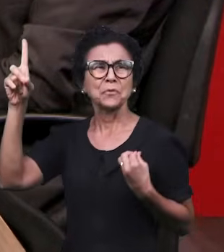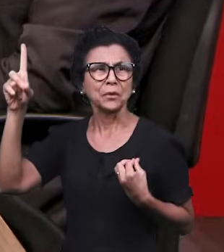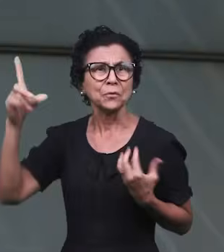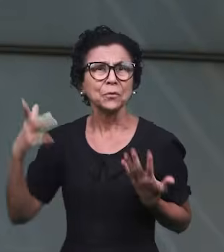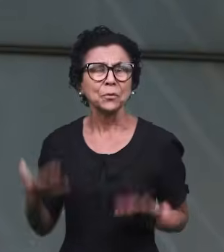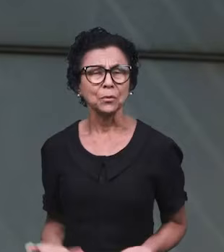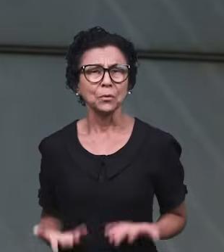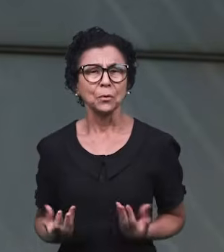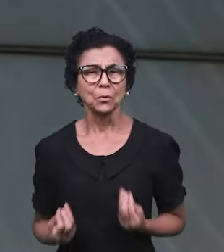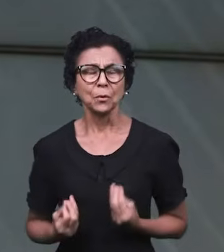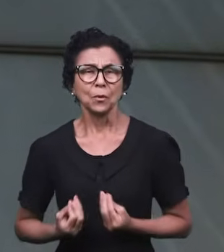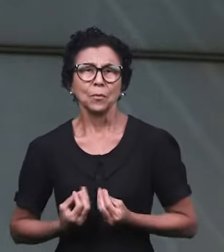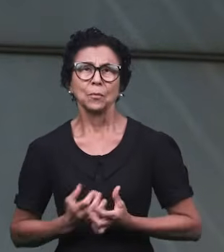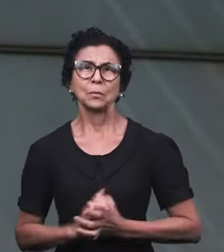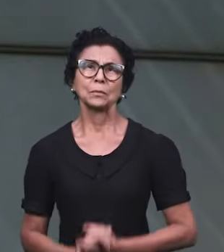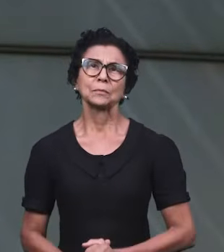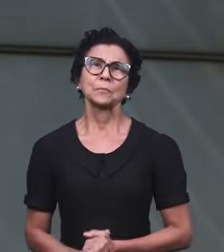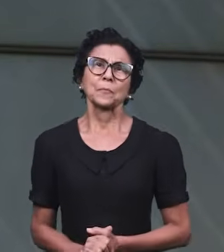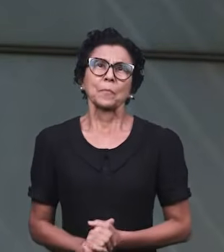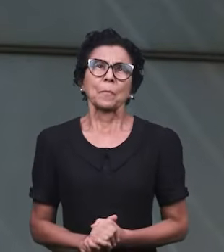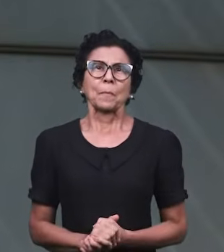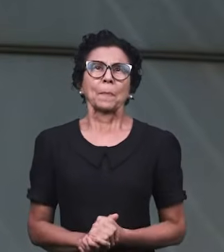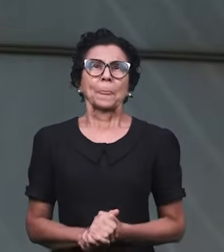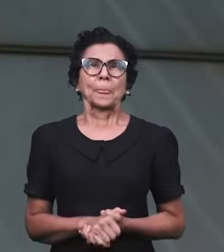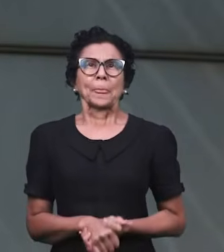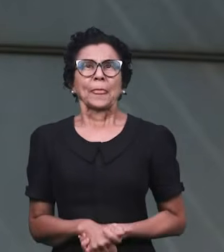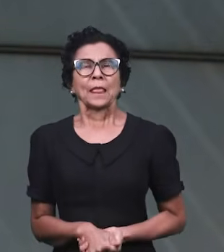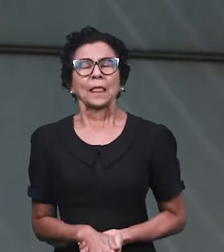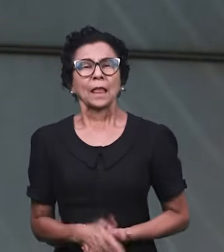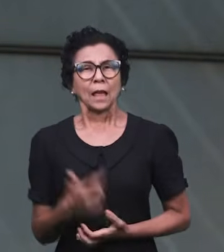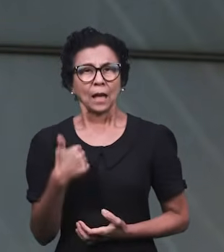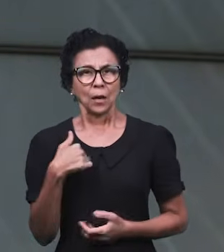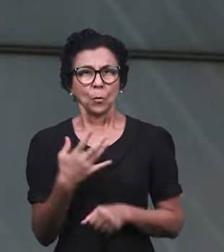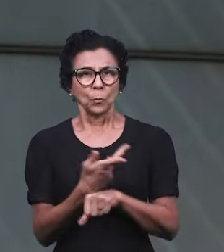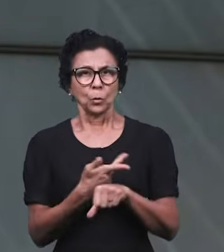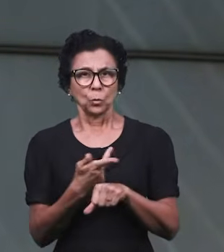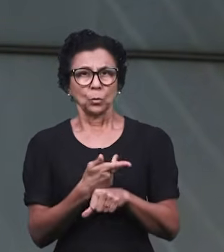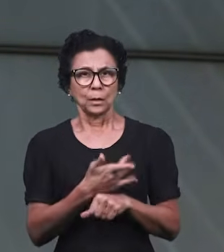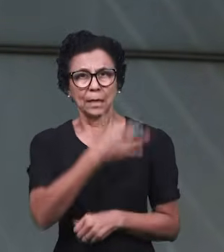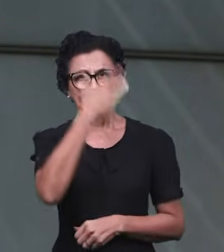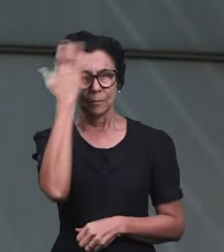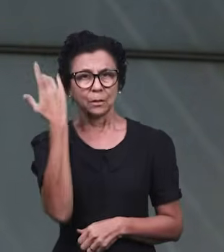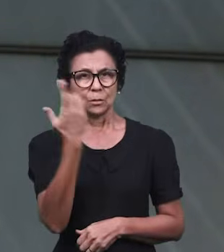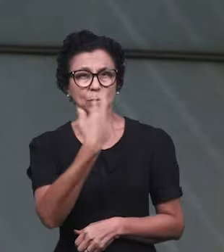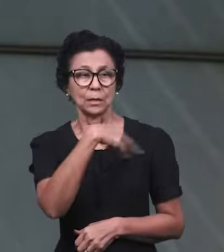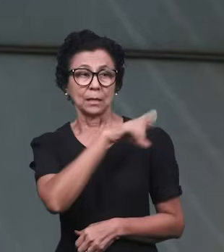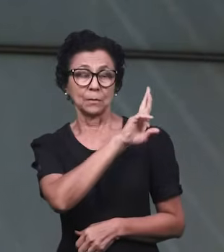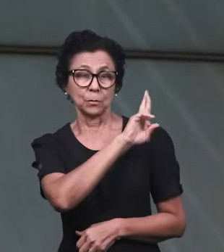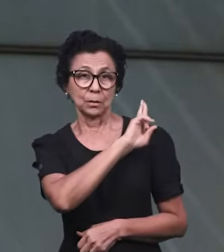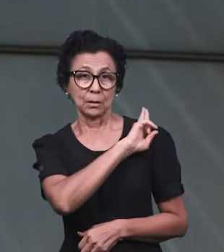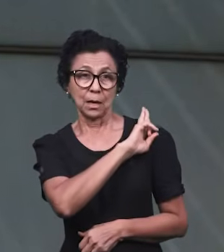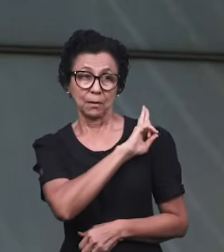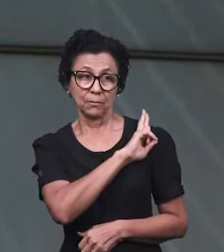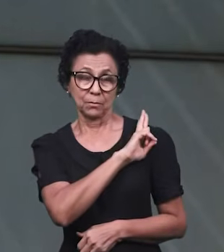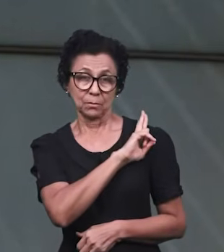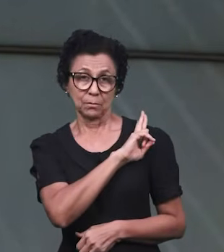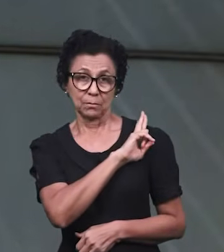Aí procurei os responsáveis da igreja que eu ainda pertencia, né, que eu